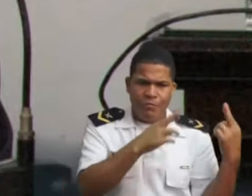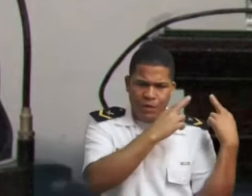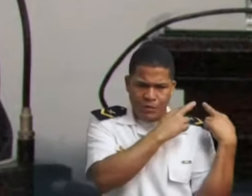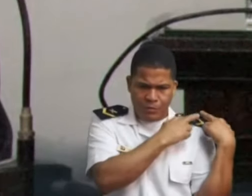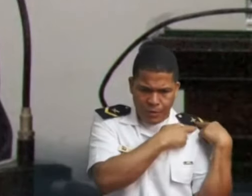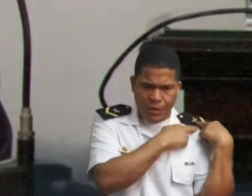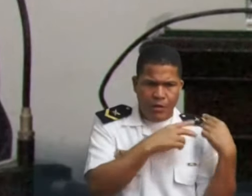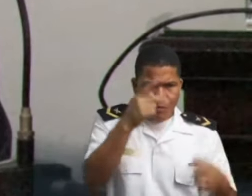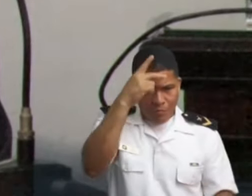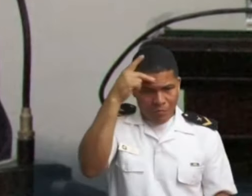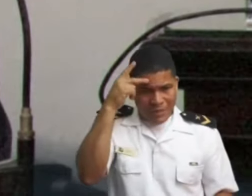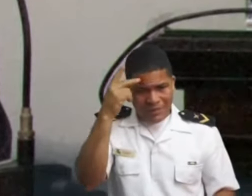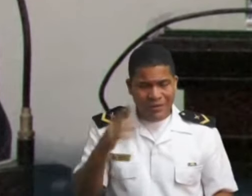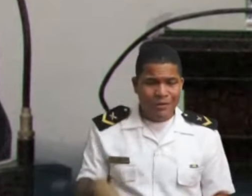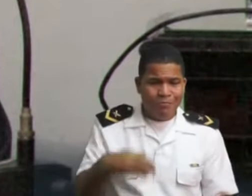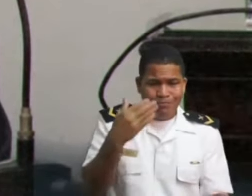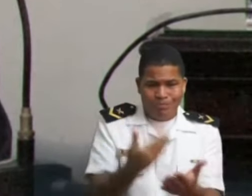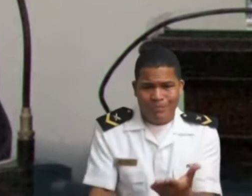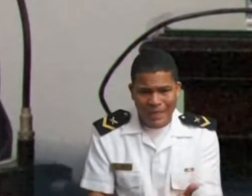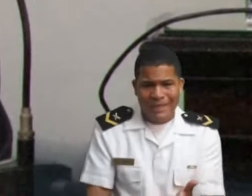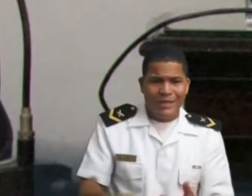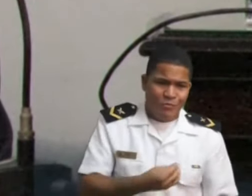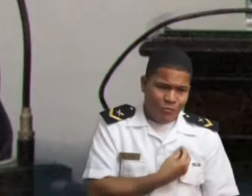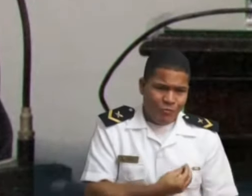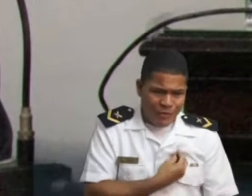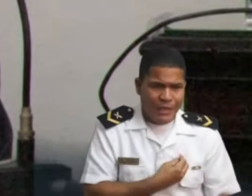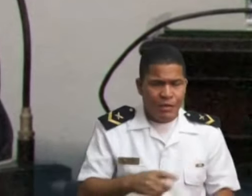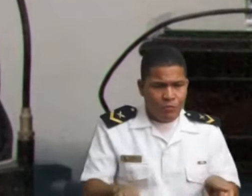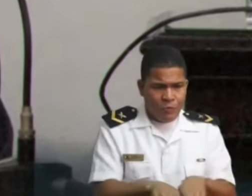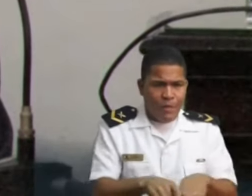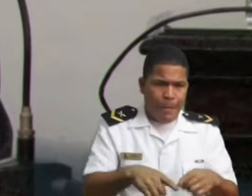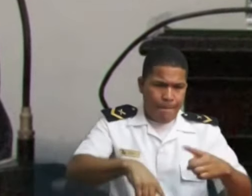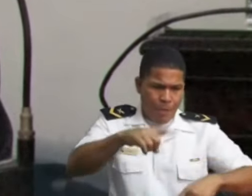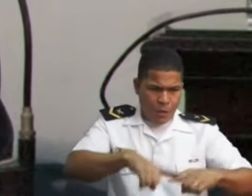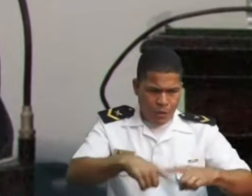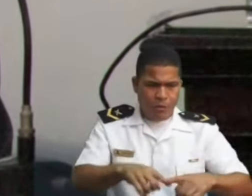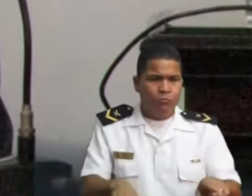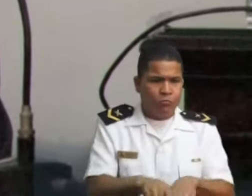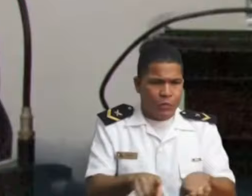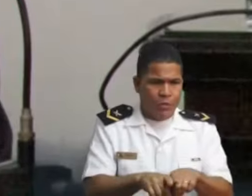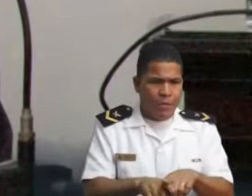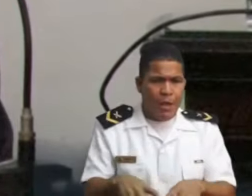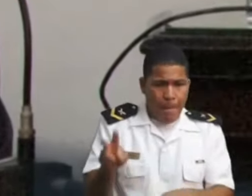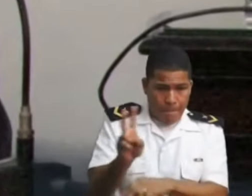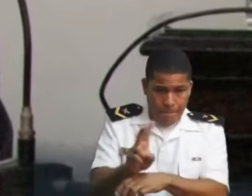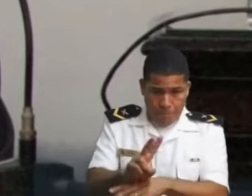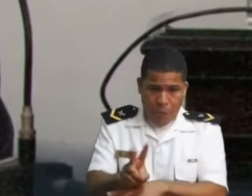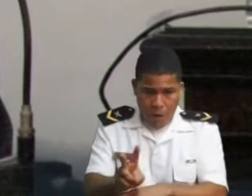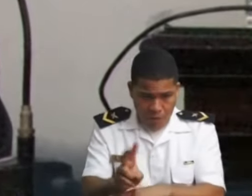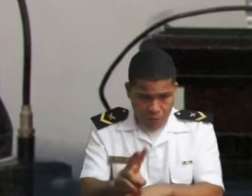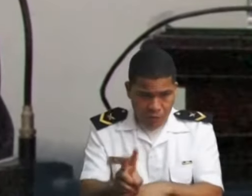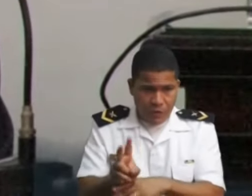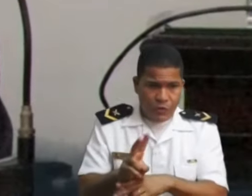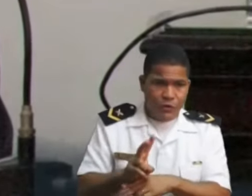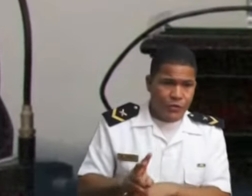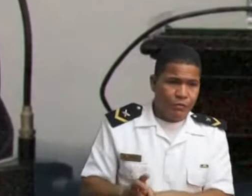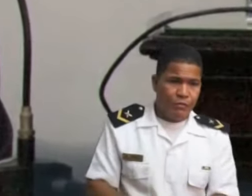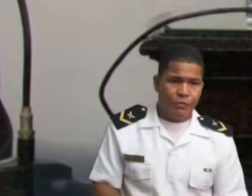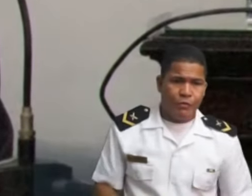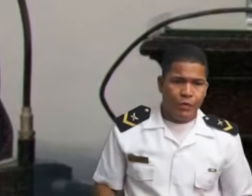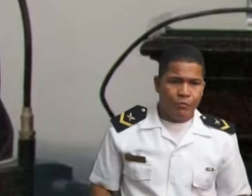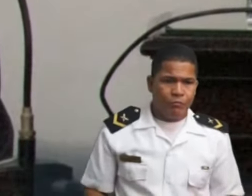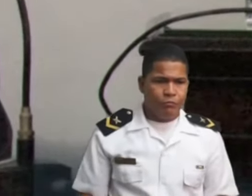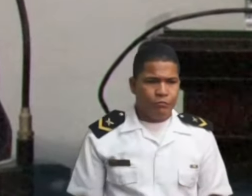causa à perda de vidas humanas e materiais, bem como a proposição de medidas preventivas de forma a evitar novos